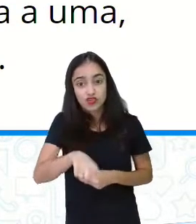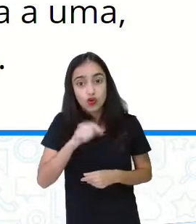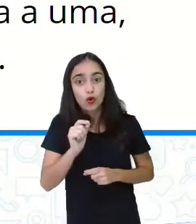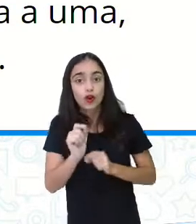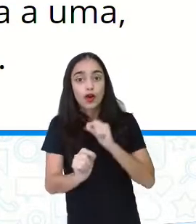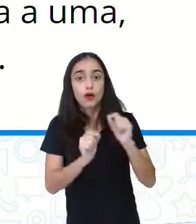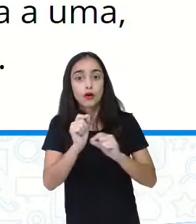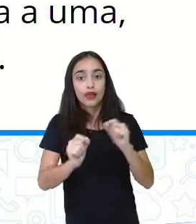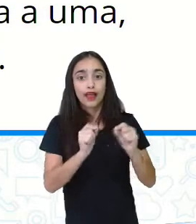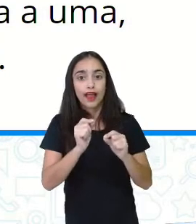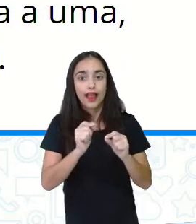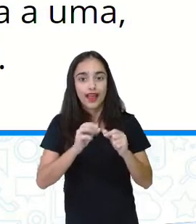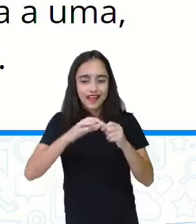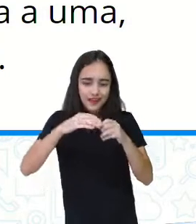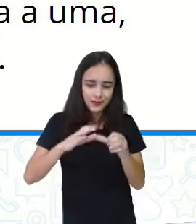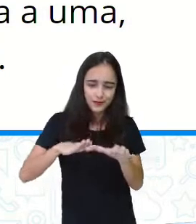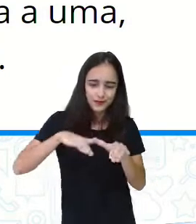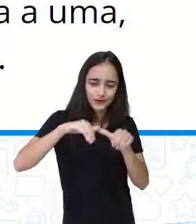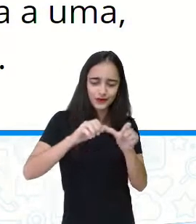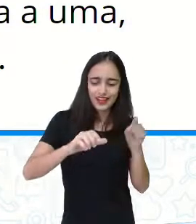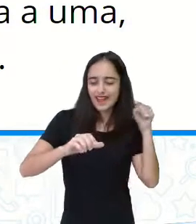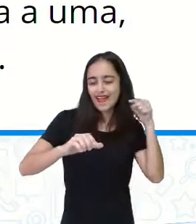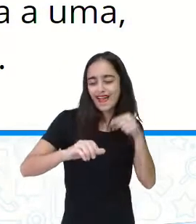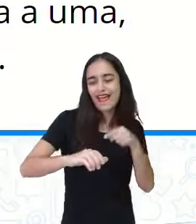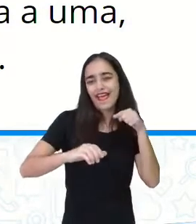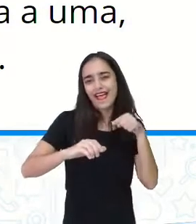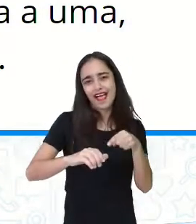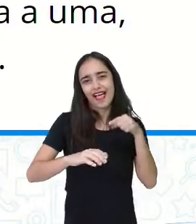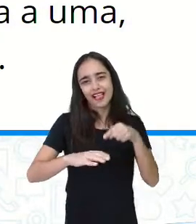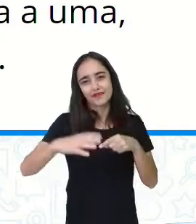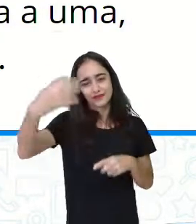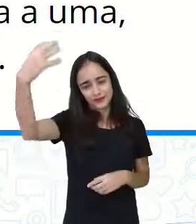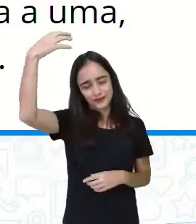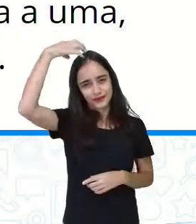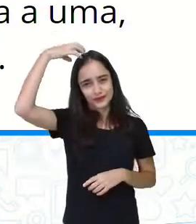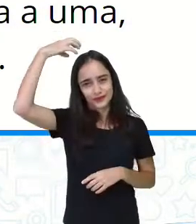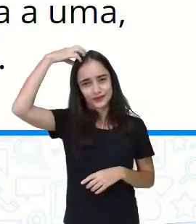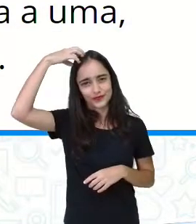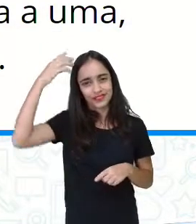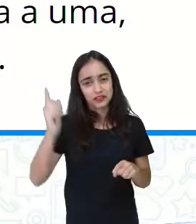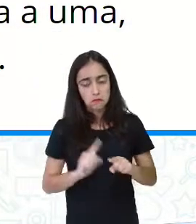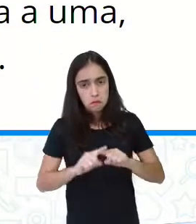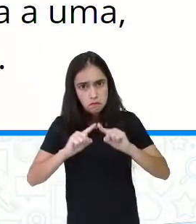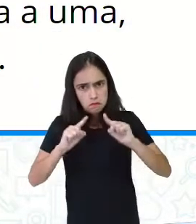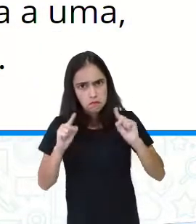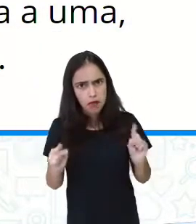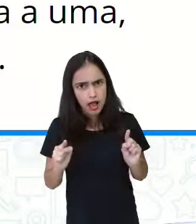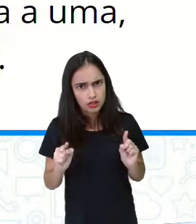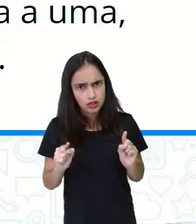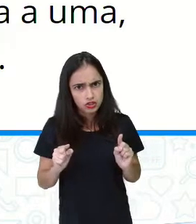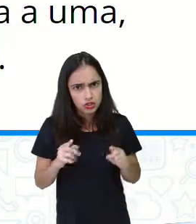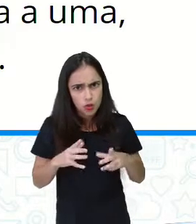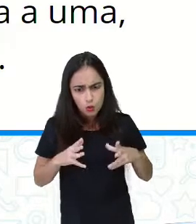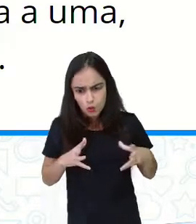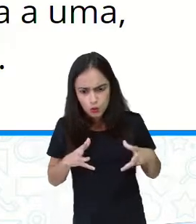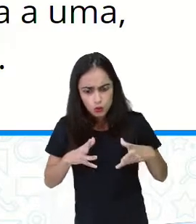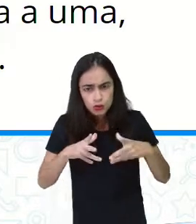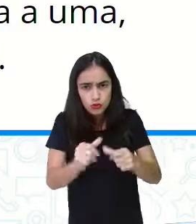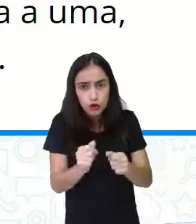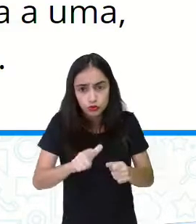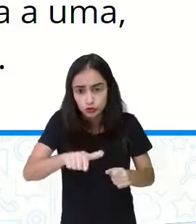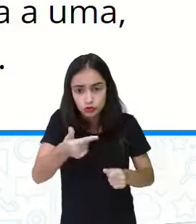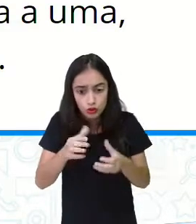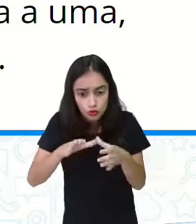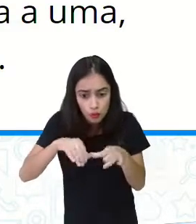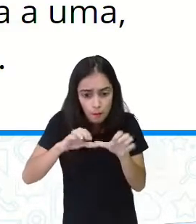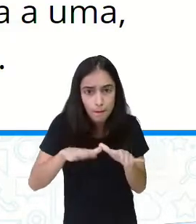ia fazer a declaração oficial quando todos os outros pássaros avançaram para o futuro rei e arrancaram